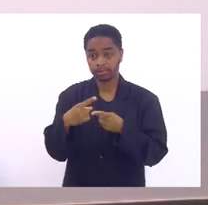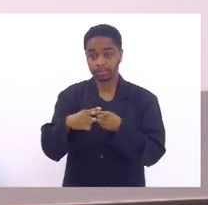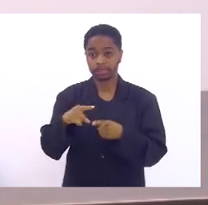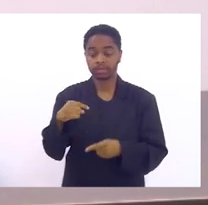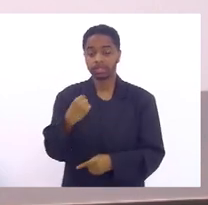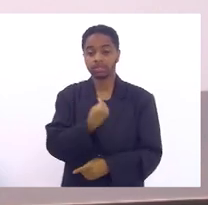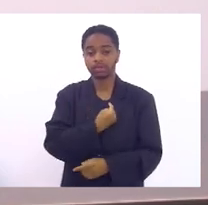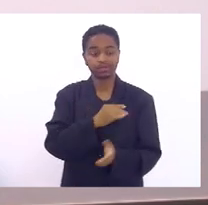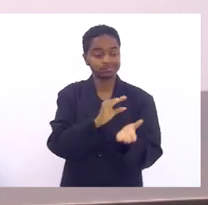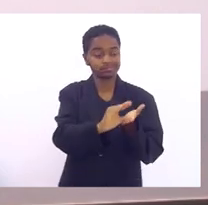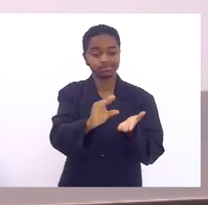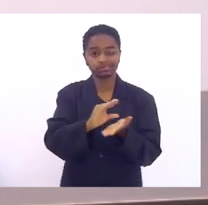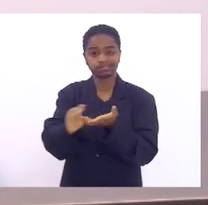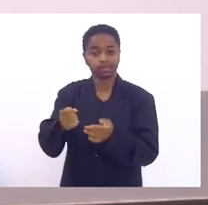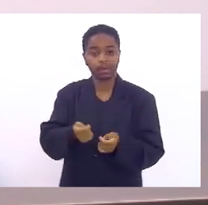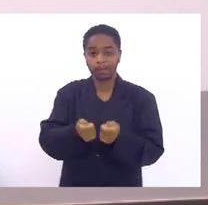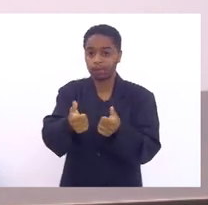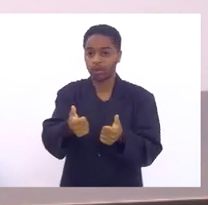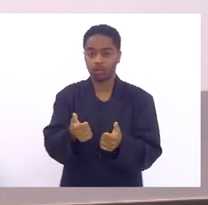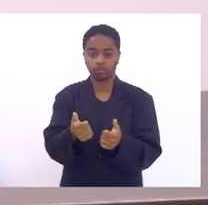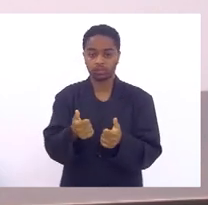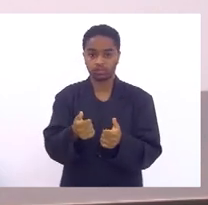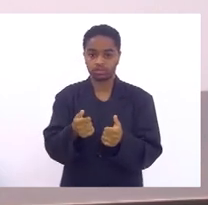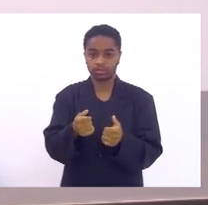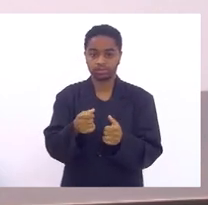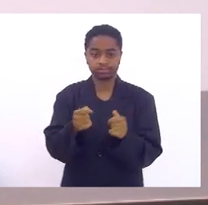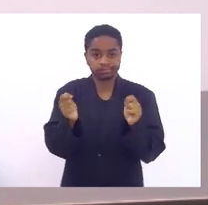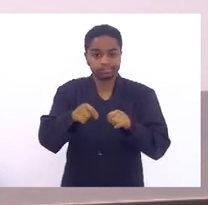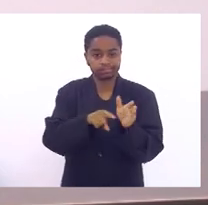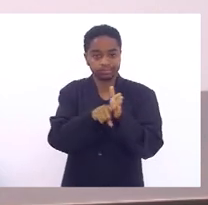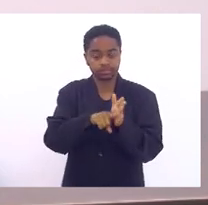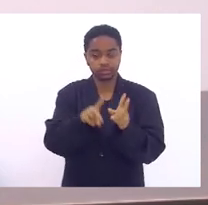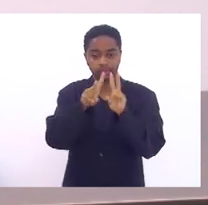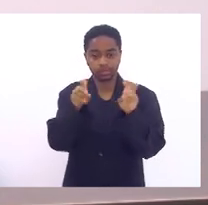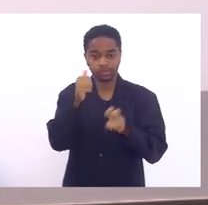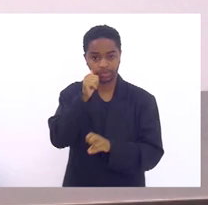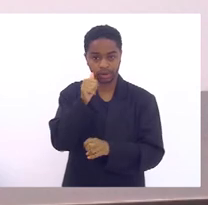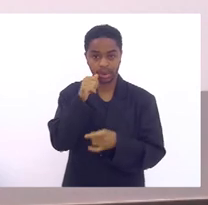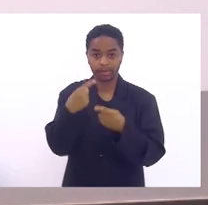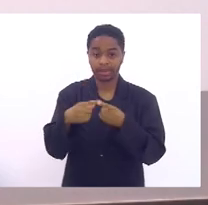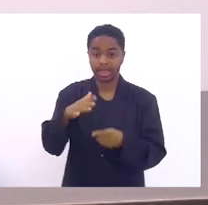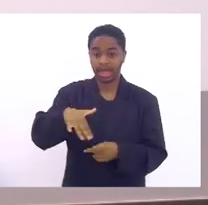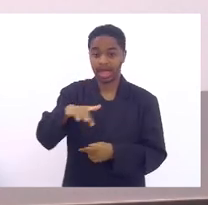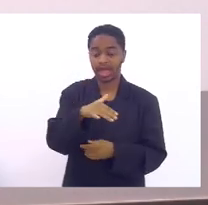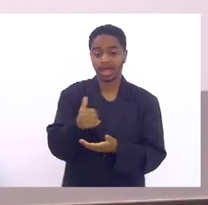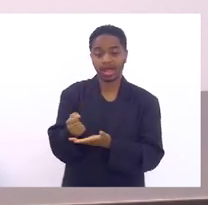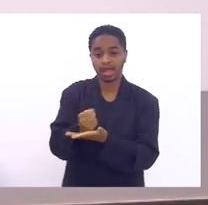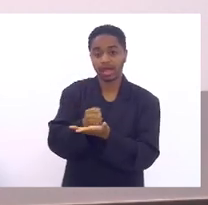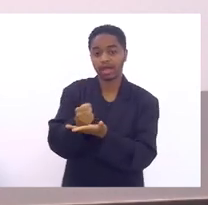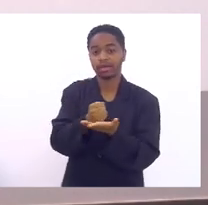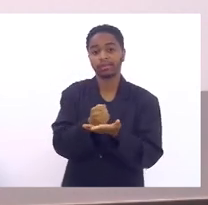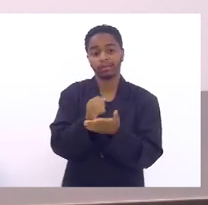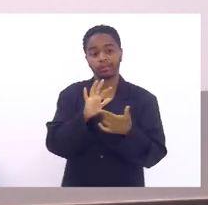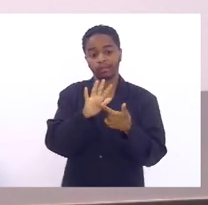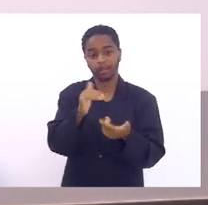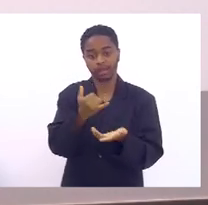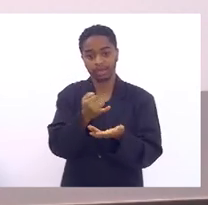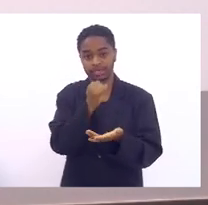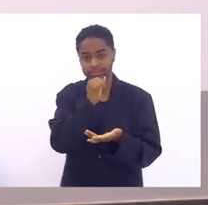espaço e verba para pesquisar sobre mulheres né a Indústria Farmacêutica é um ótimo exemplo disso mas enfim